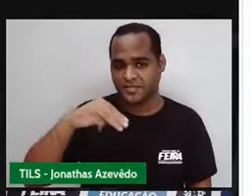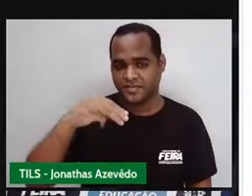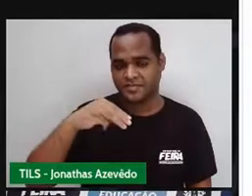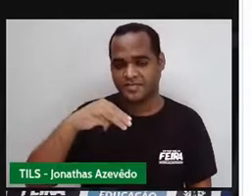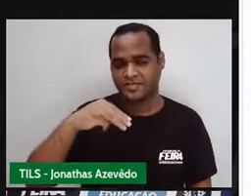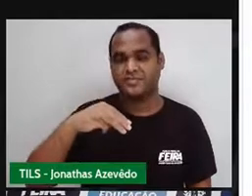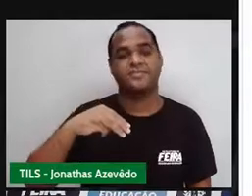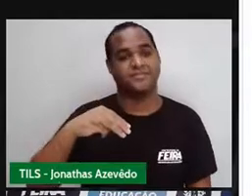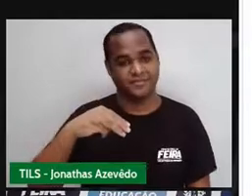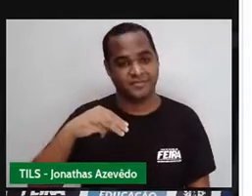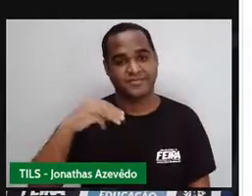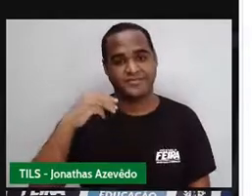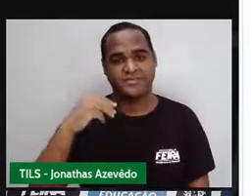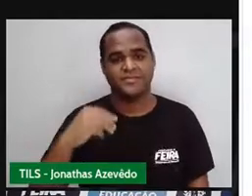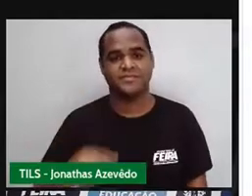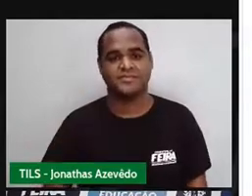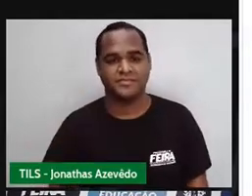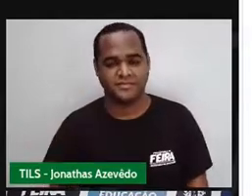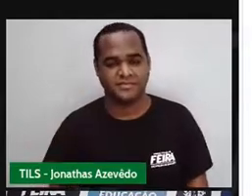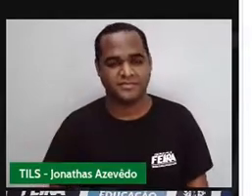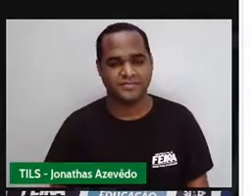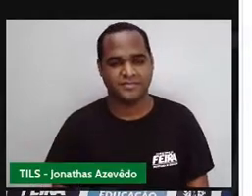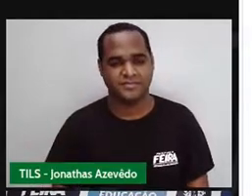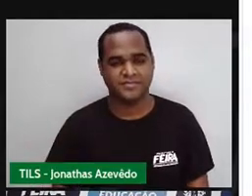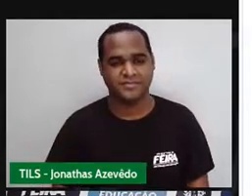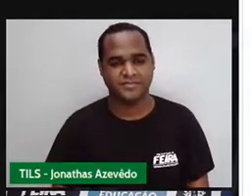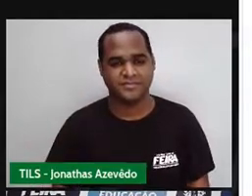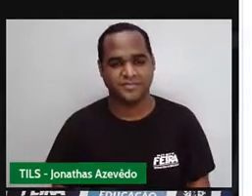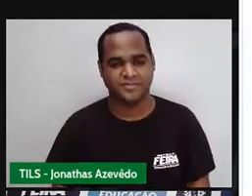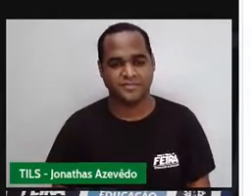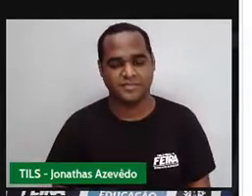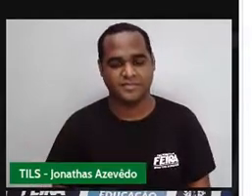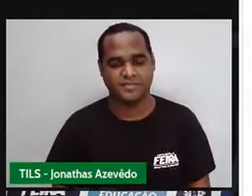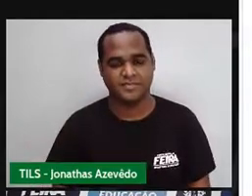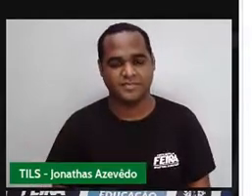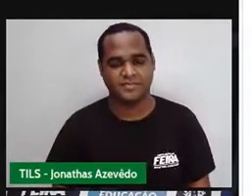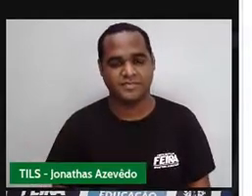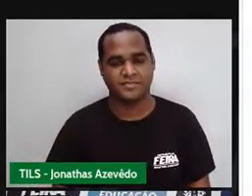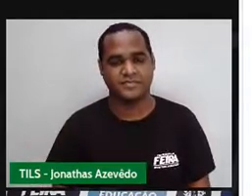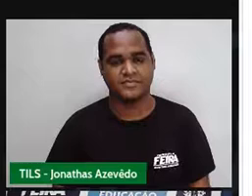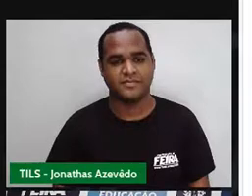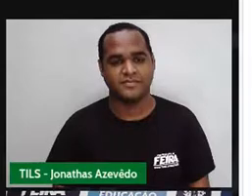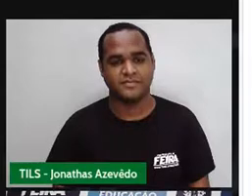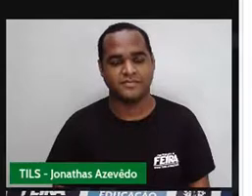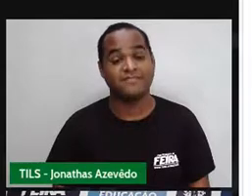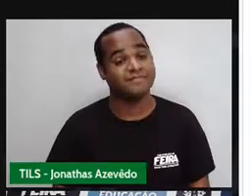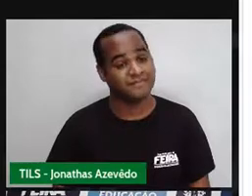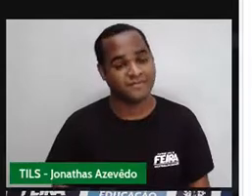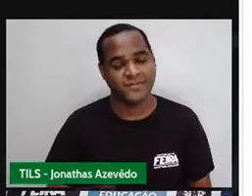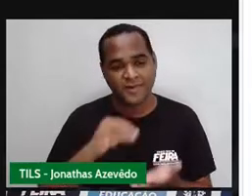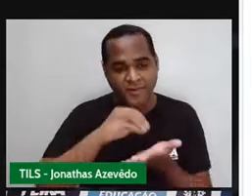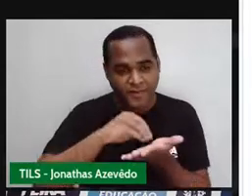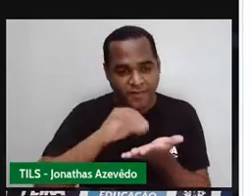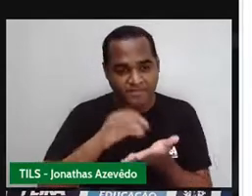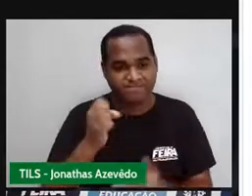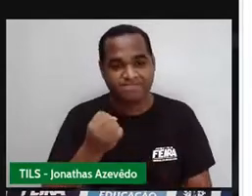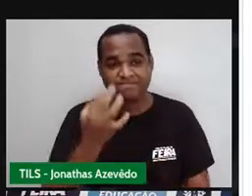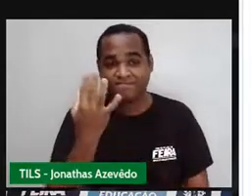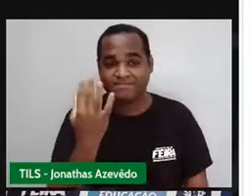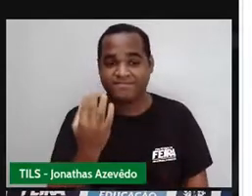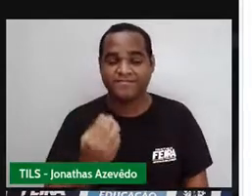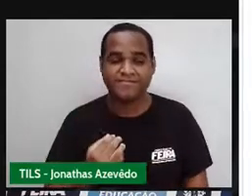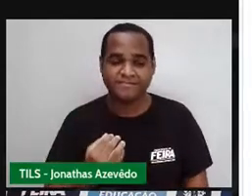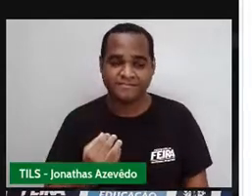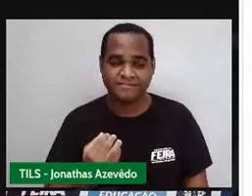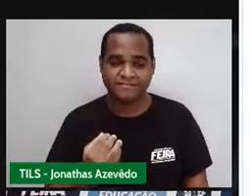Olha só um, um vírgula para o três da parede toda Faltam quantos metros